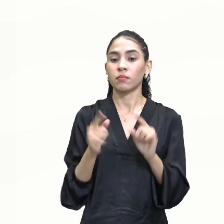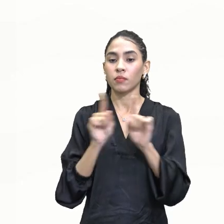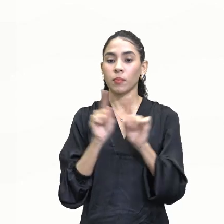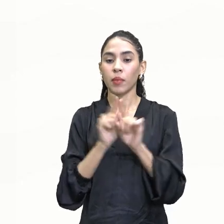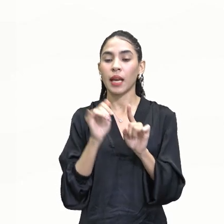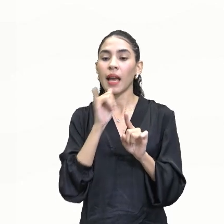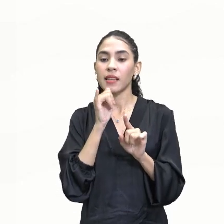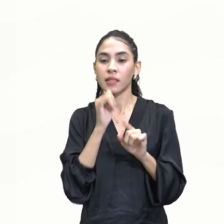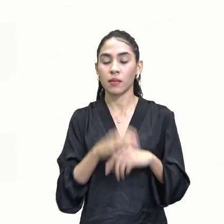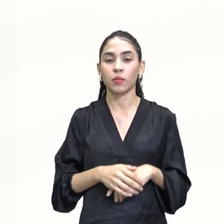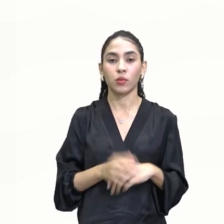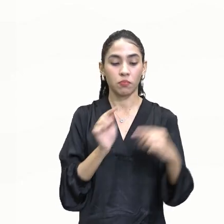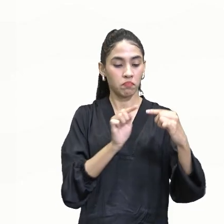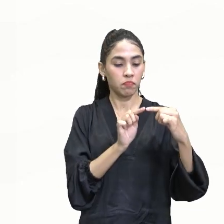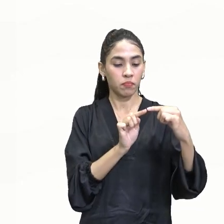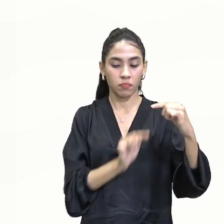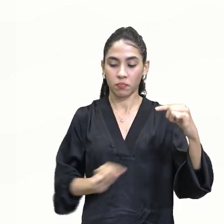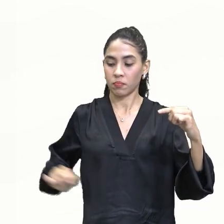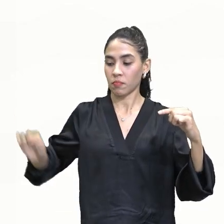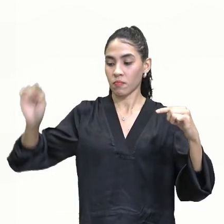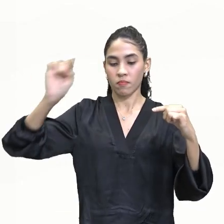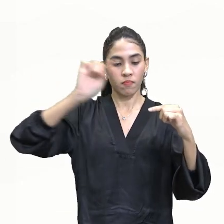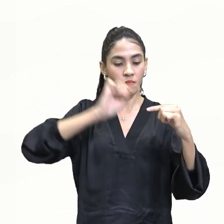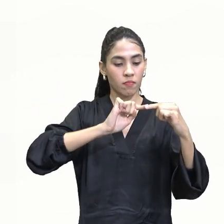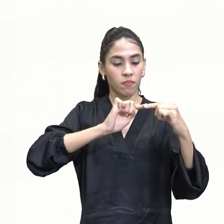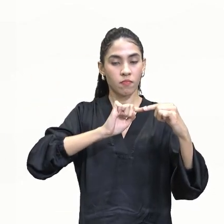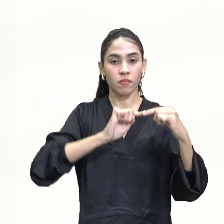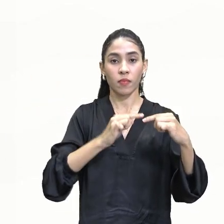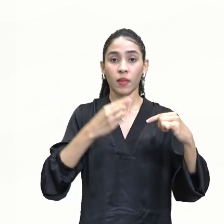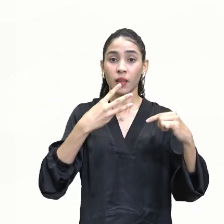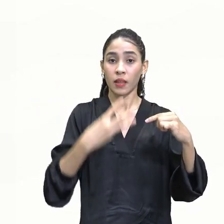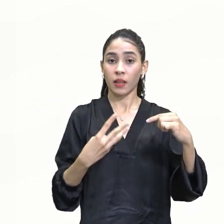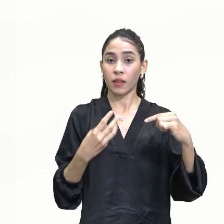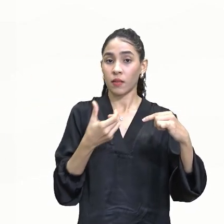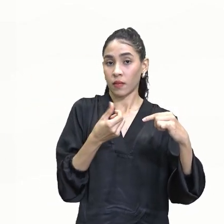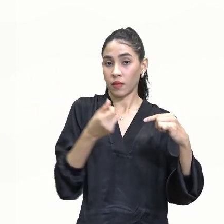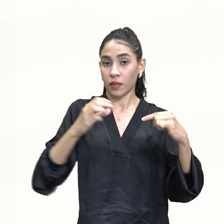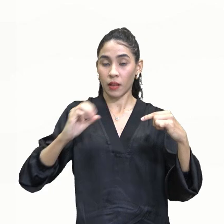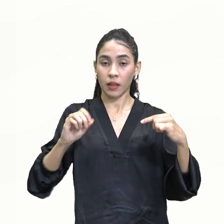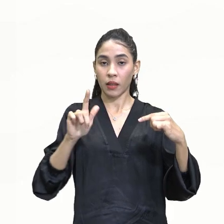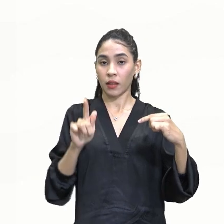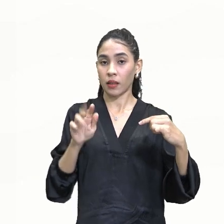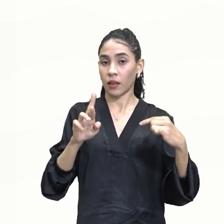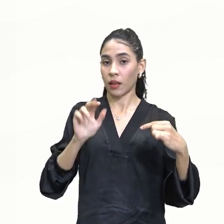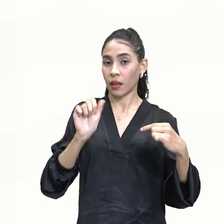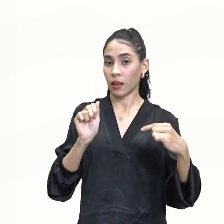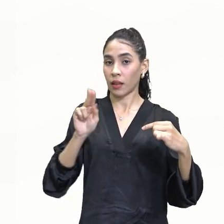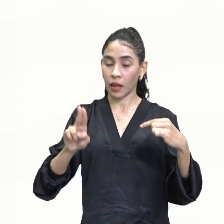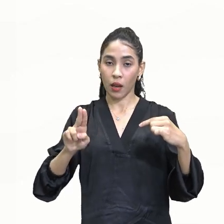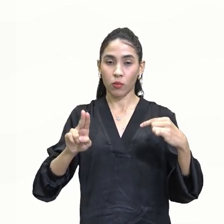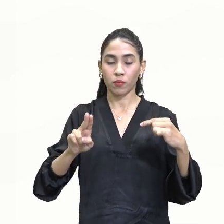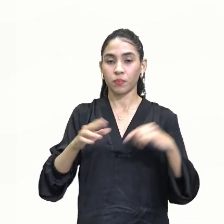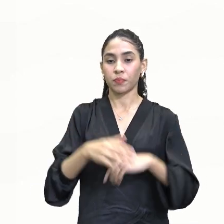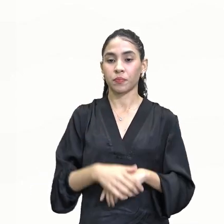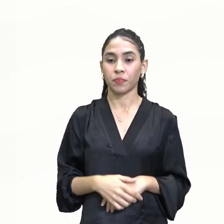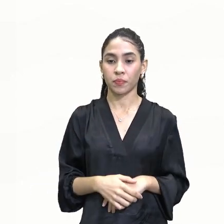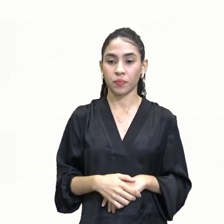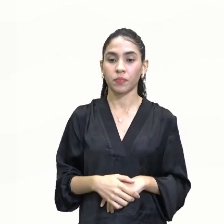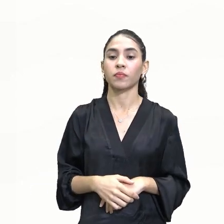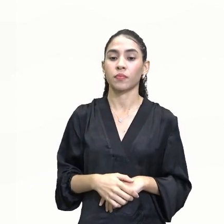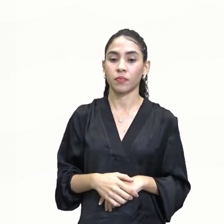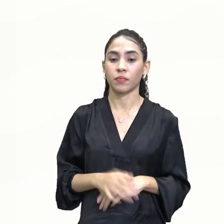ali, não é, da circunferência. A circunferência possui 360 graus. Então, o grau vai ser uma parte dessa,